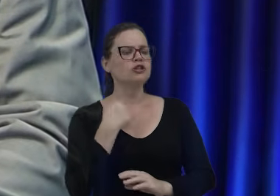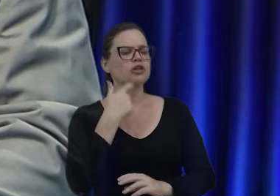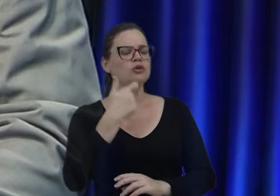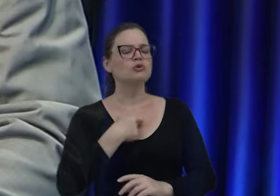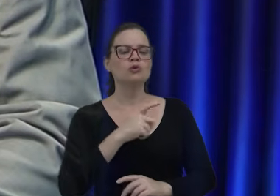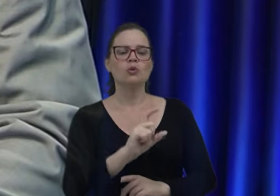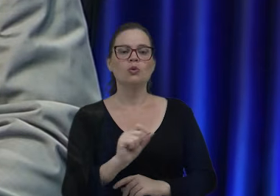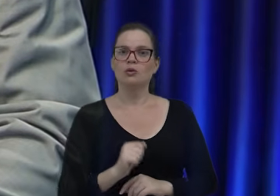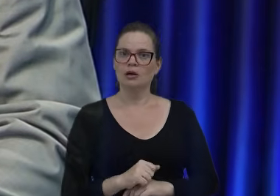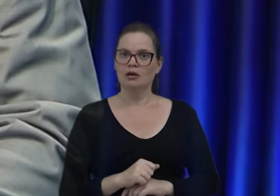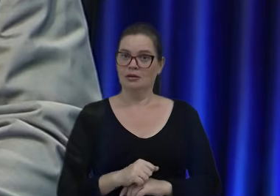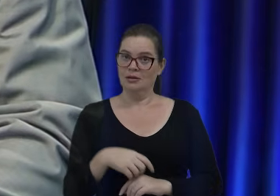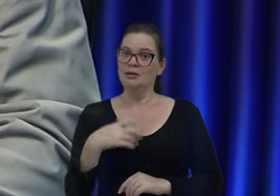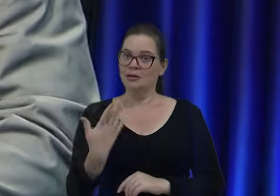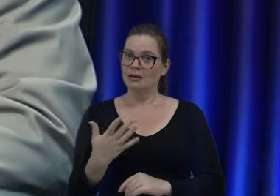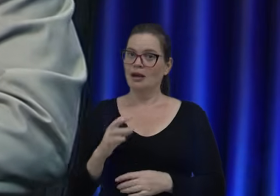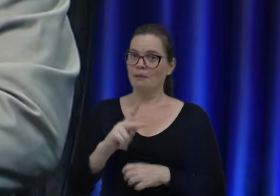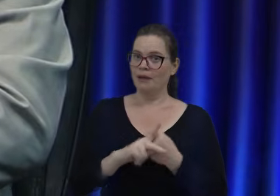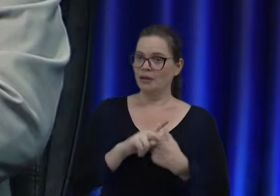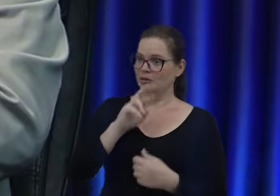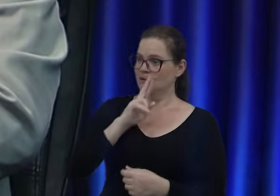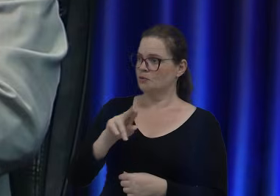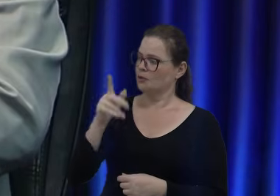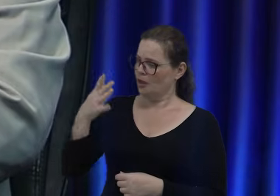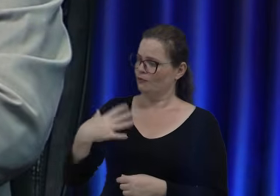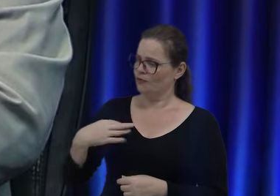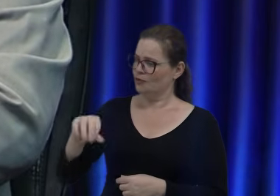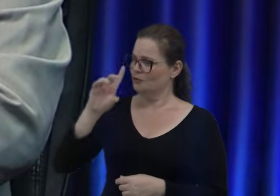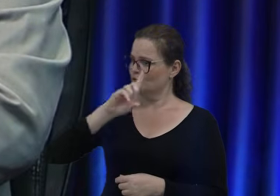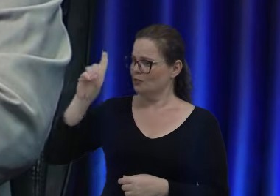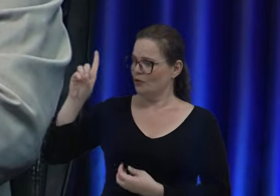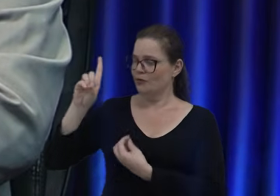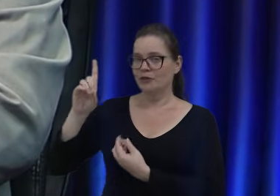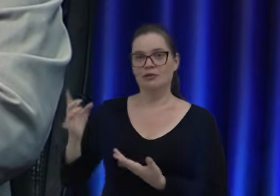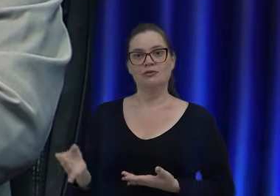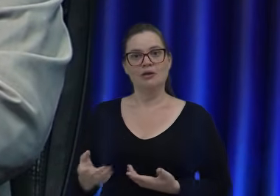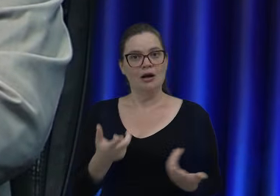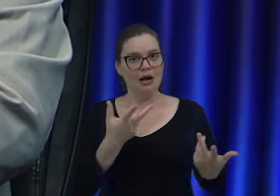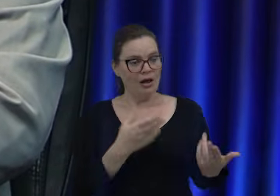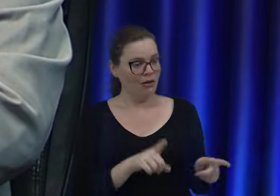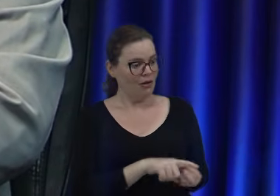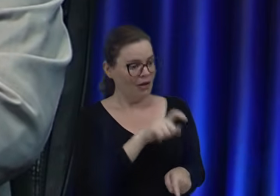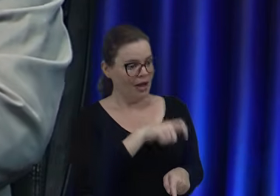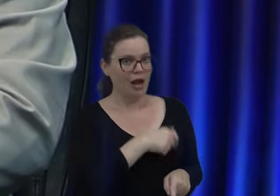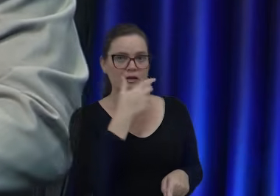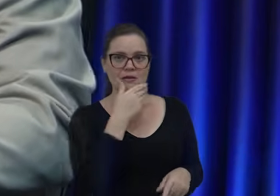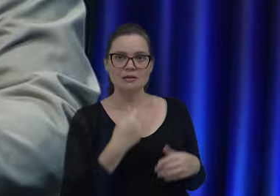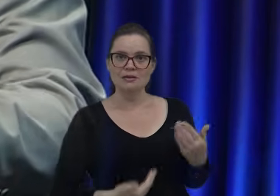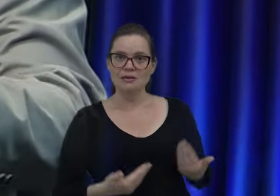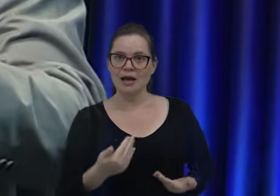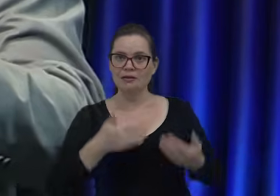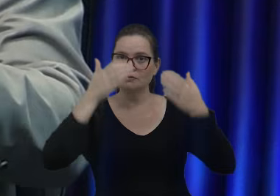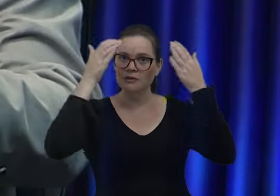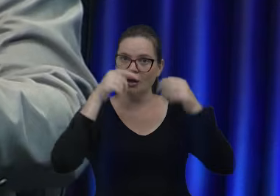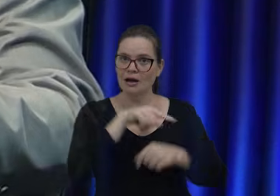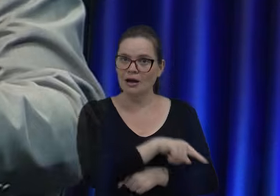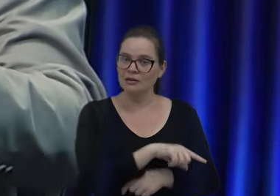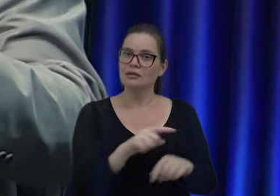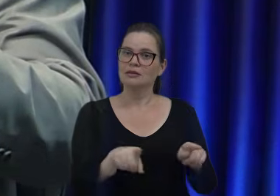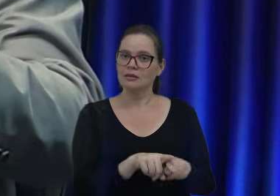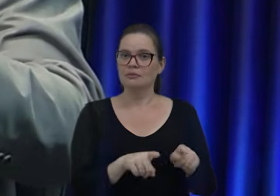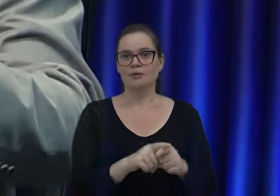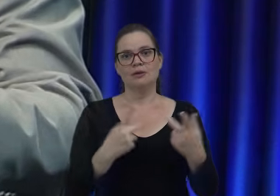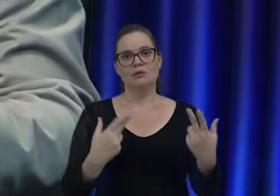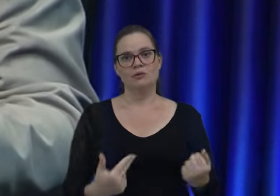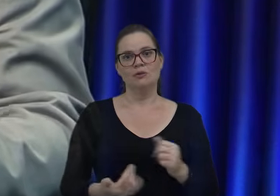revelação. E aí ele foi batizado. O que significa isso? É fazer parte do corpo. Então, quando a pessoa é